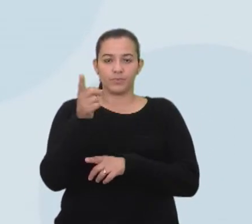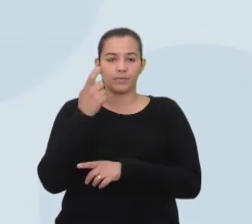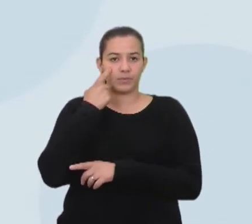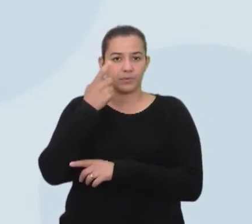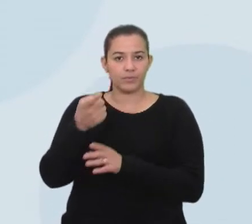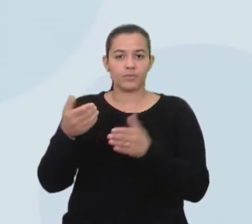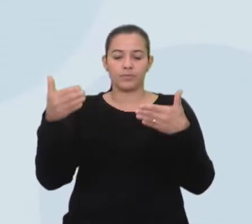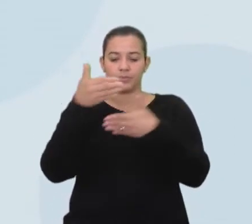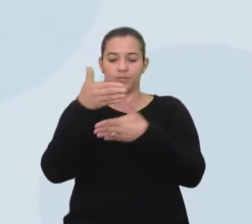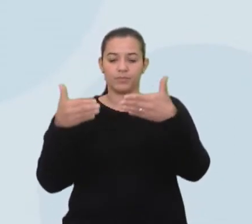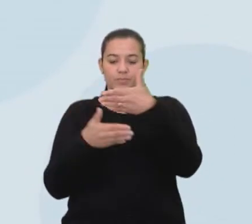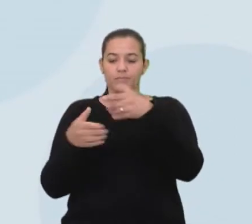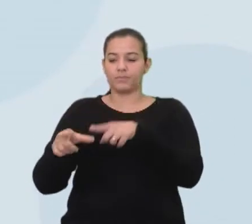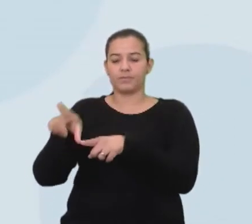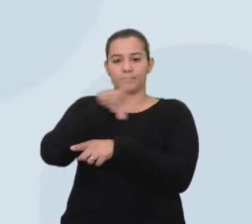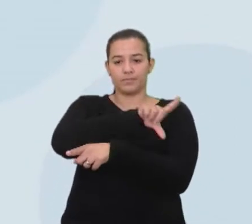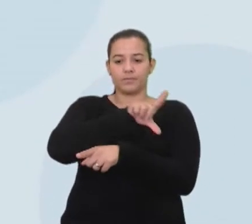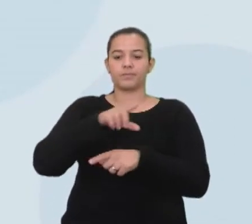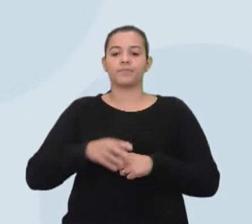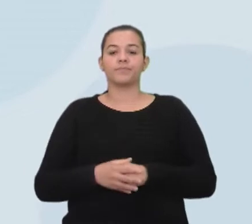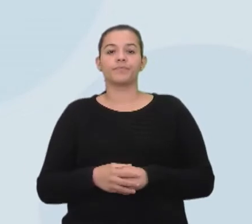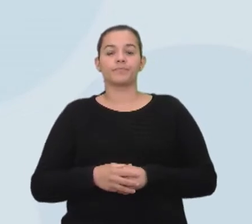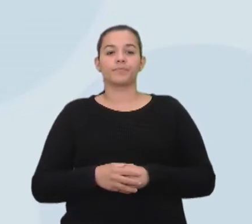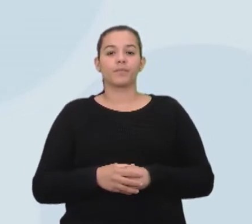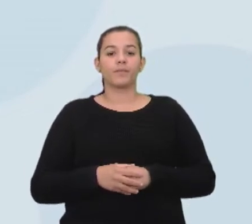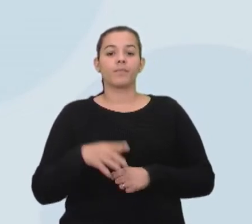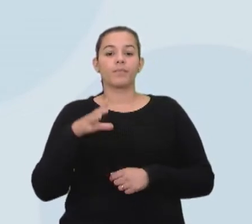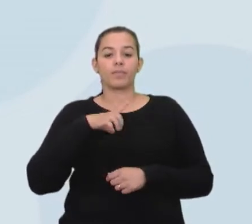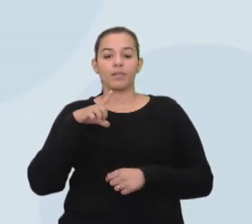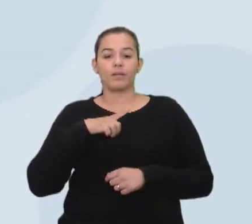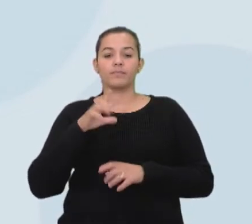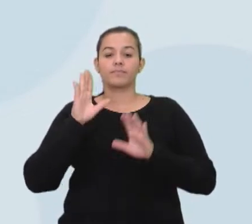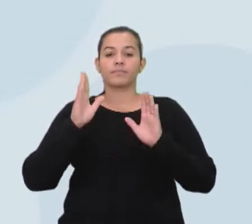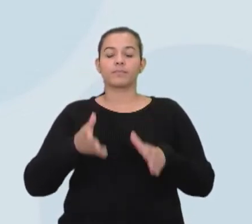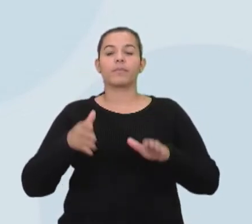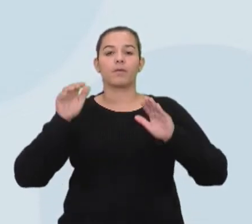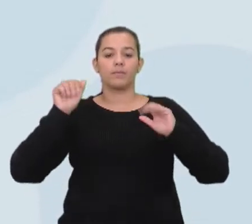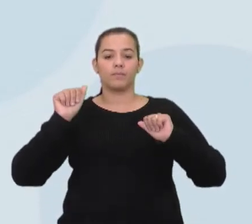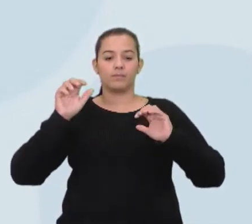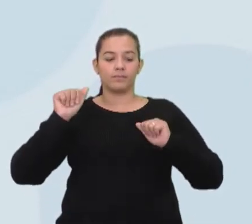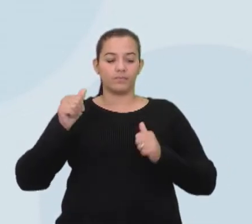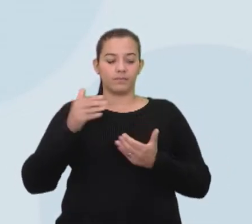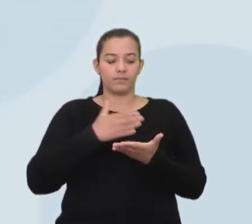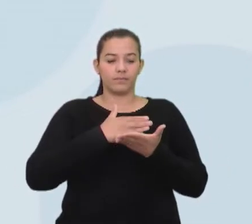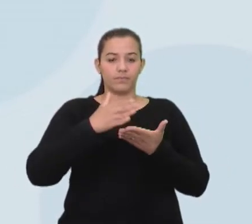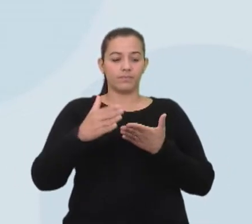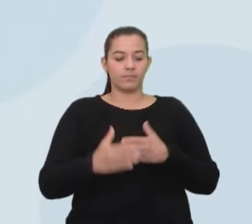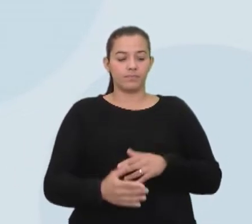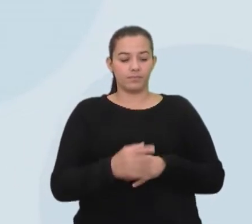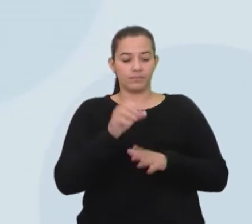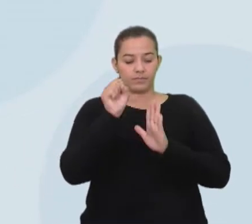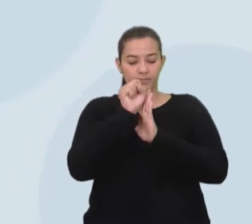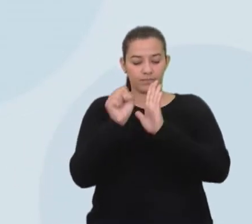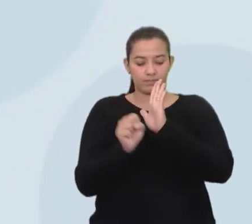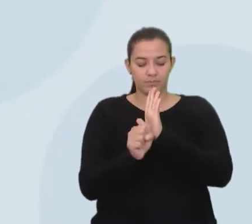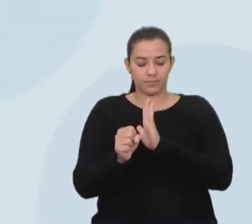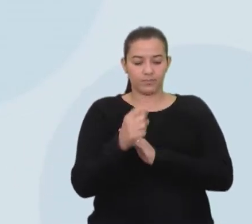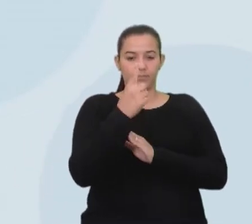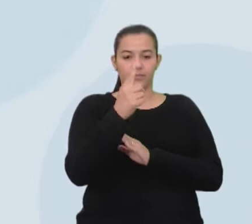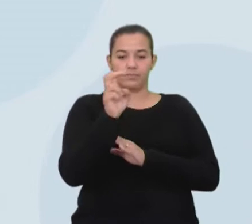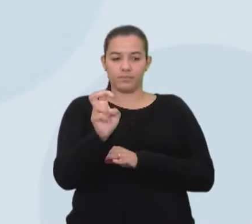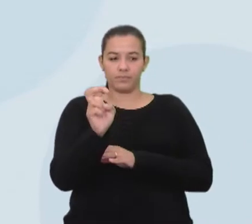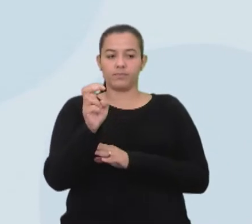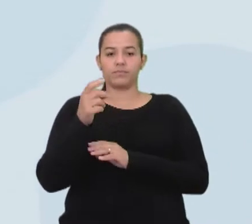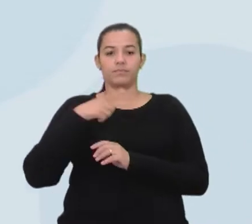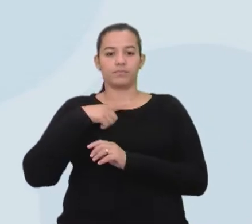anterior. Já a Espanha, ela começa também aí no século XV, né? Descobrem aí as Ilhas Canárias, também na